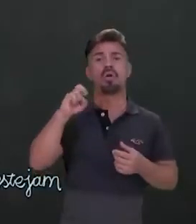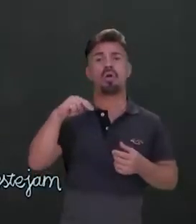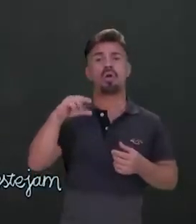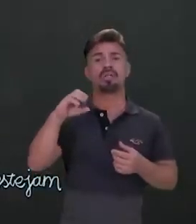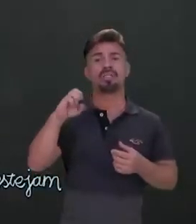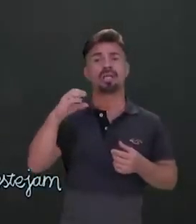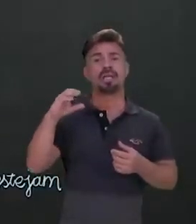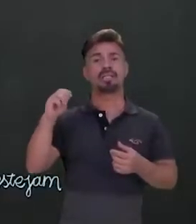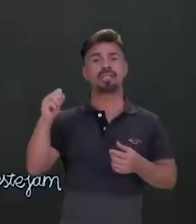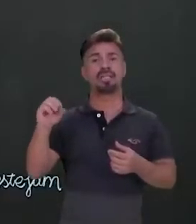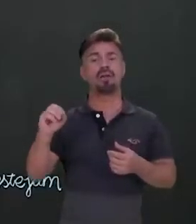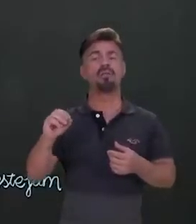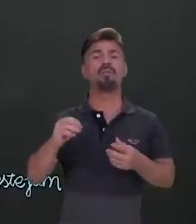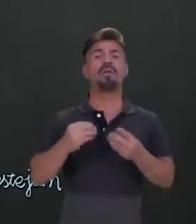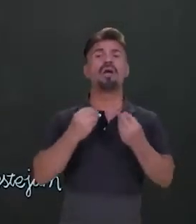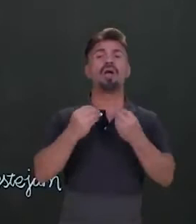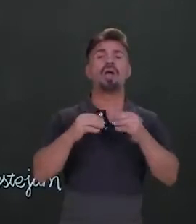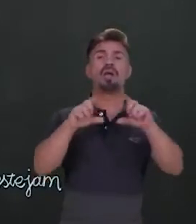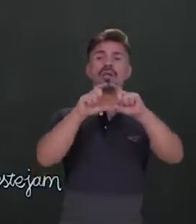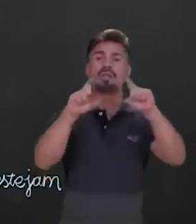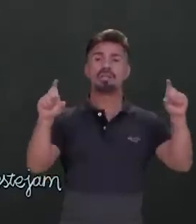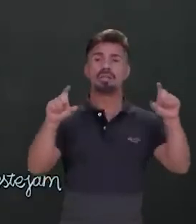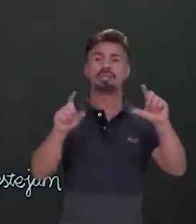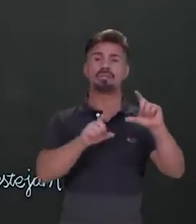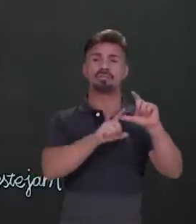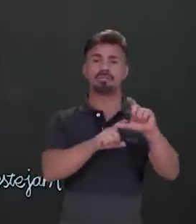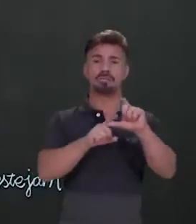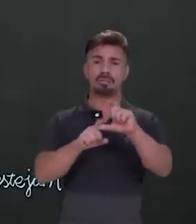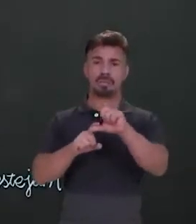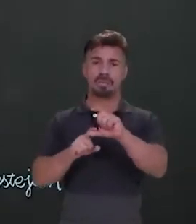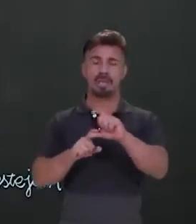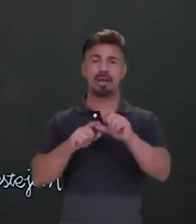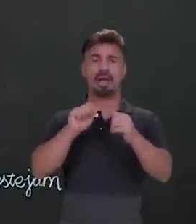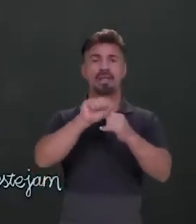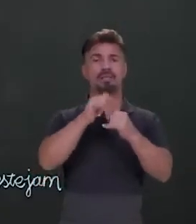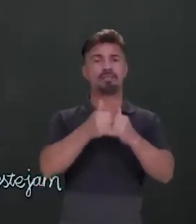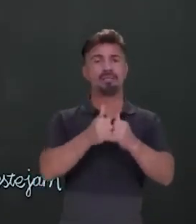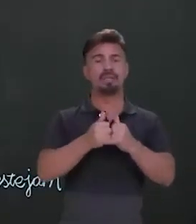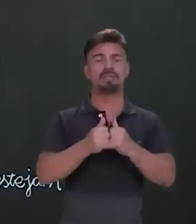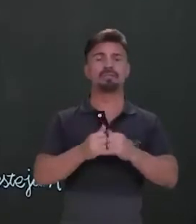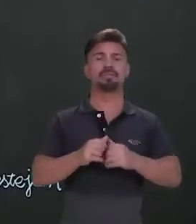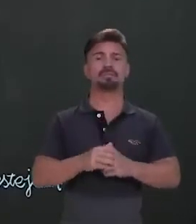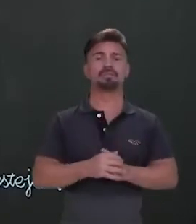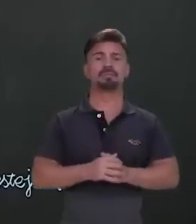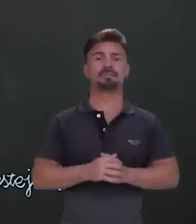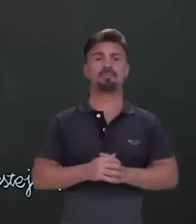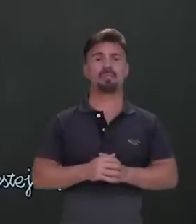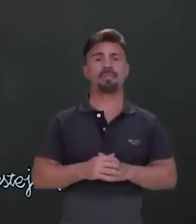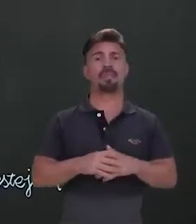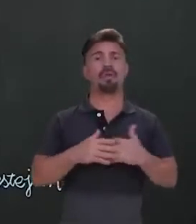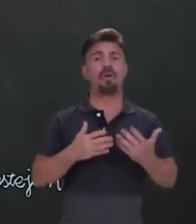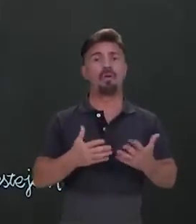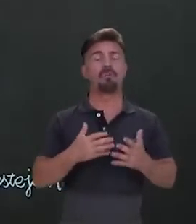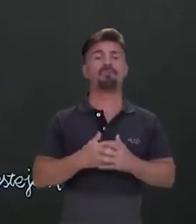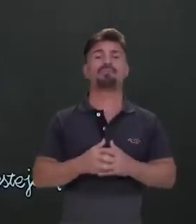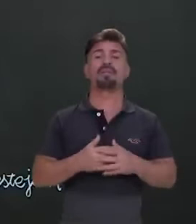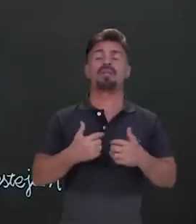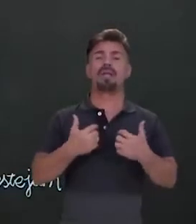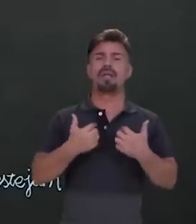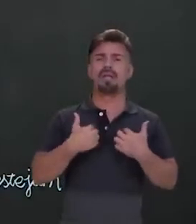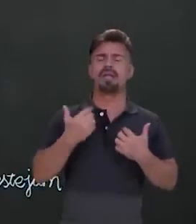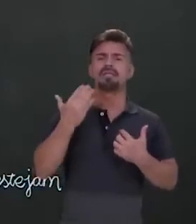isso que essa oração pode ser chamada de oração subordinada adverbial concessiva. Ou seja,